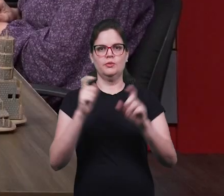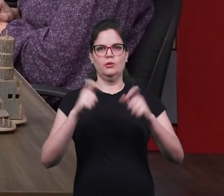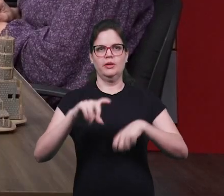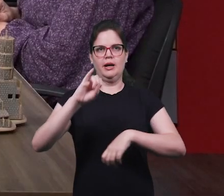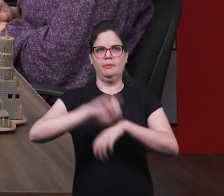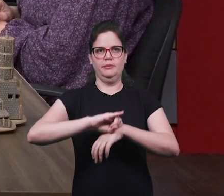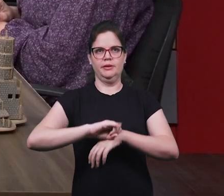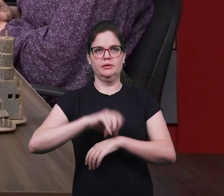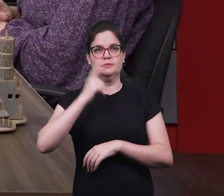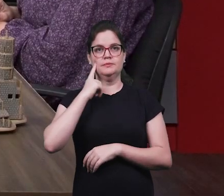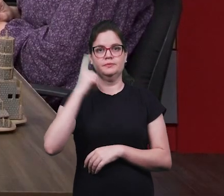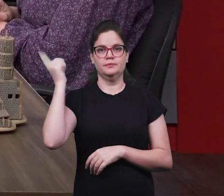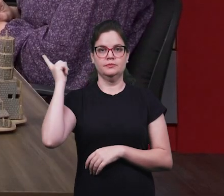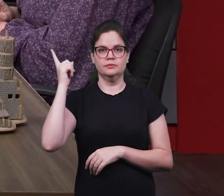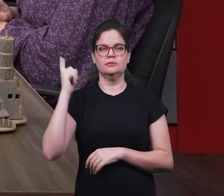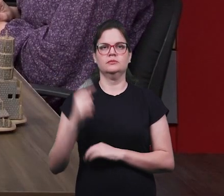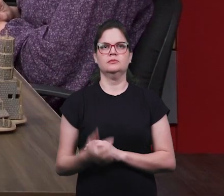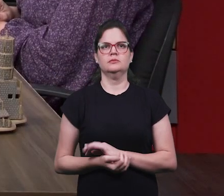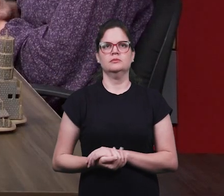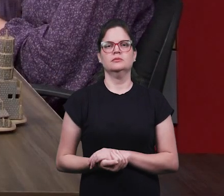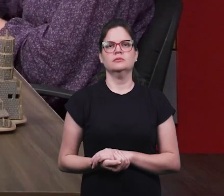né?